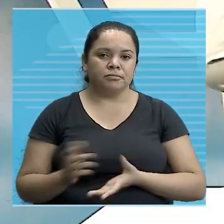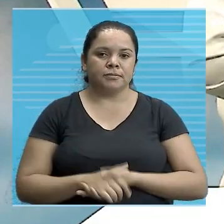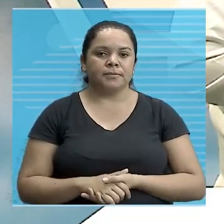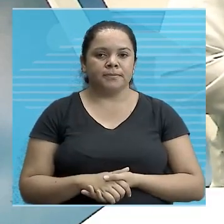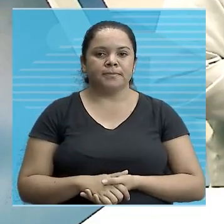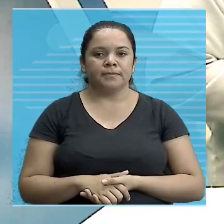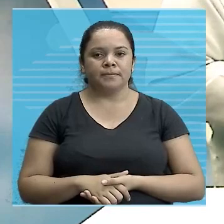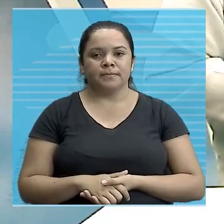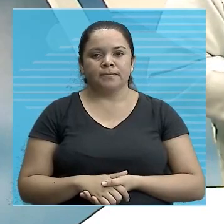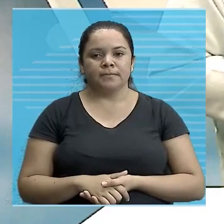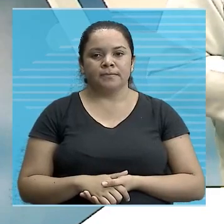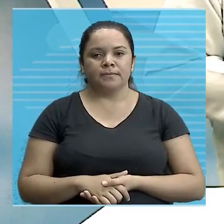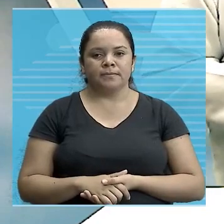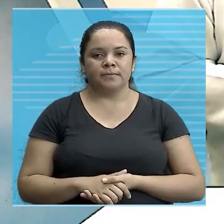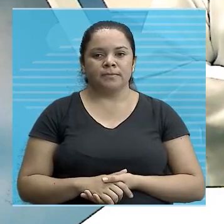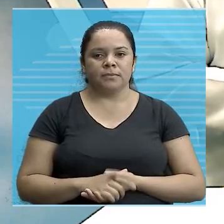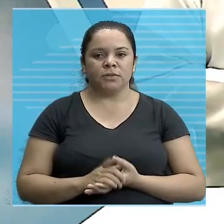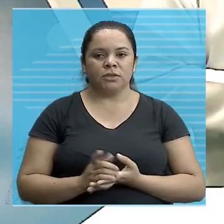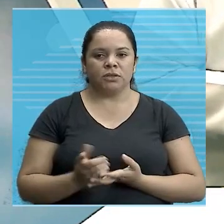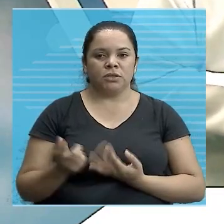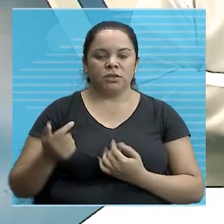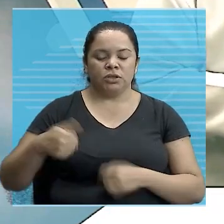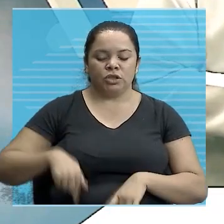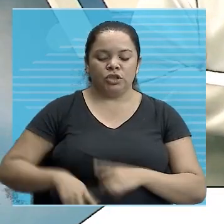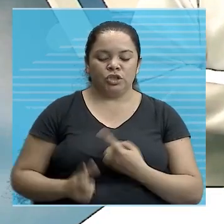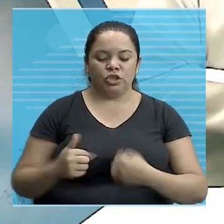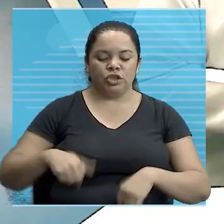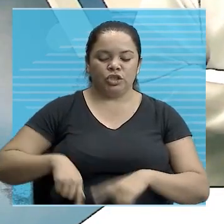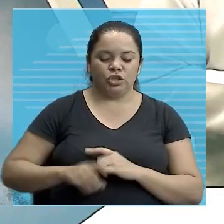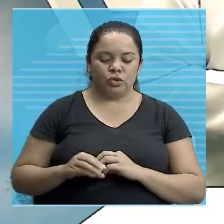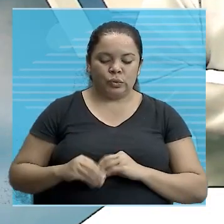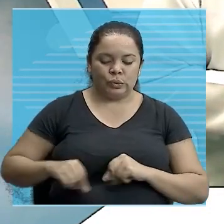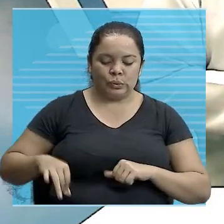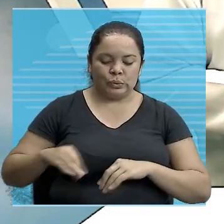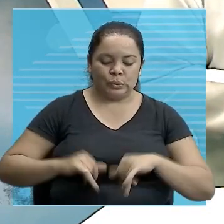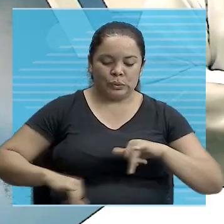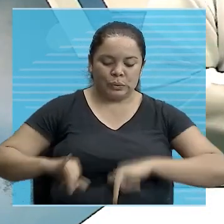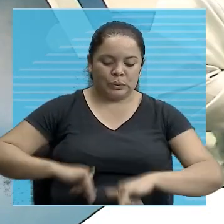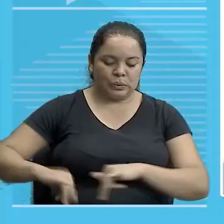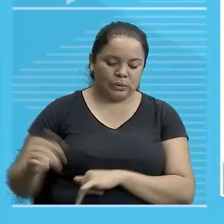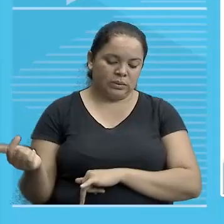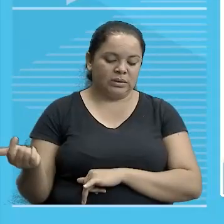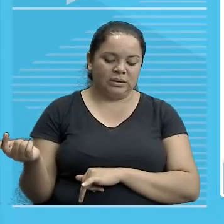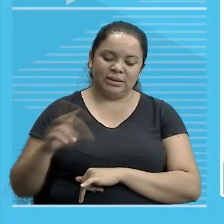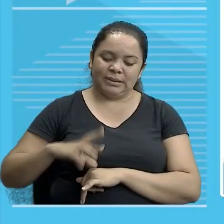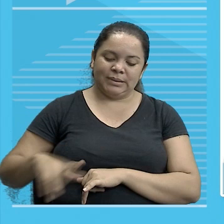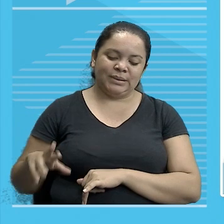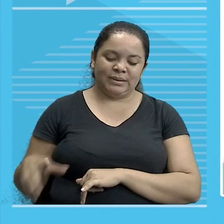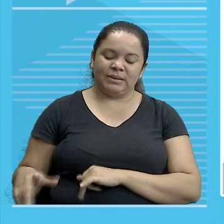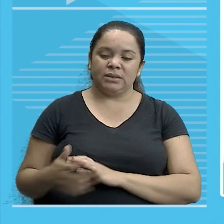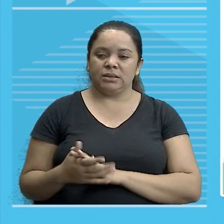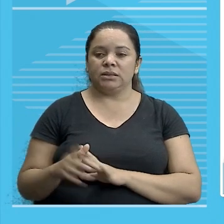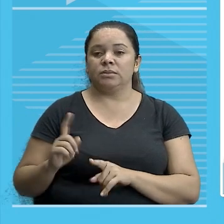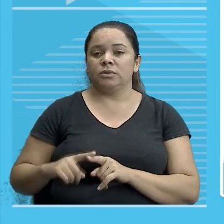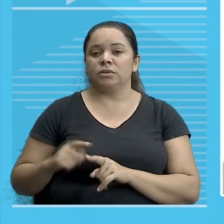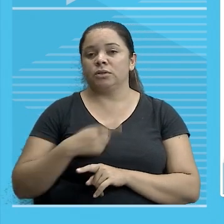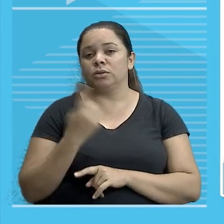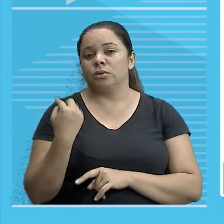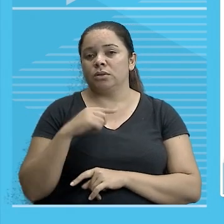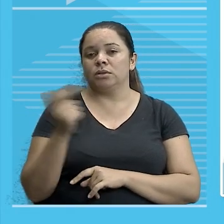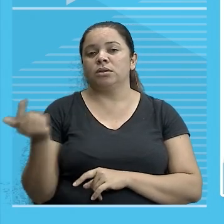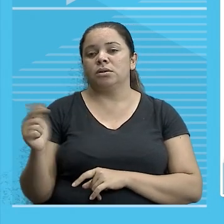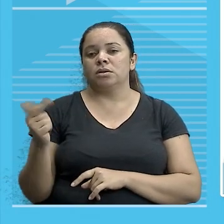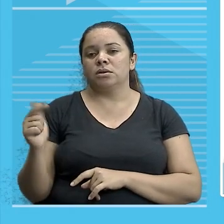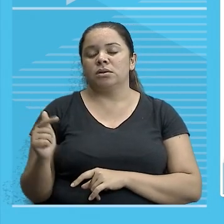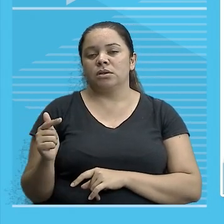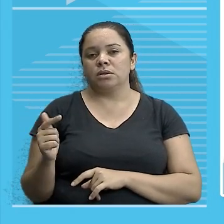não é digerida, porque nós não temos, do ponto de vista evolutivo, a capacidade de digerir celulose. Mas ela